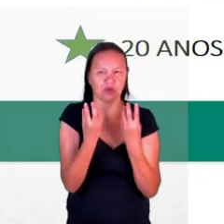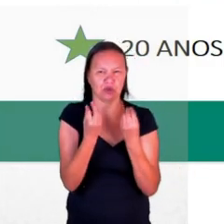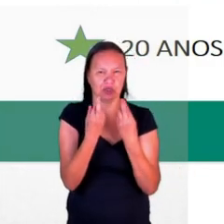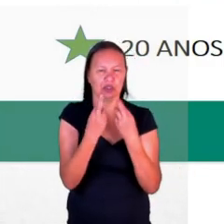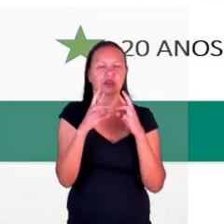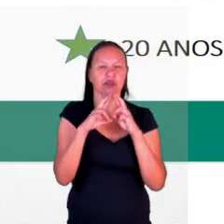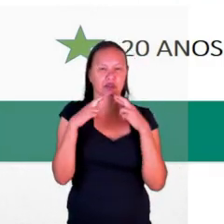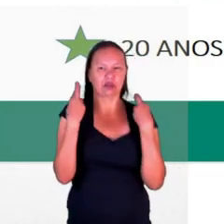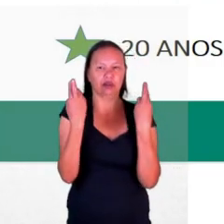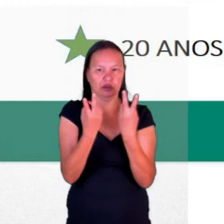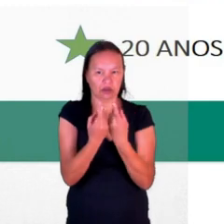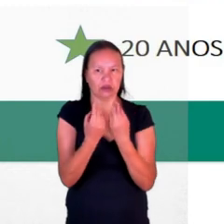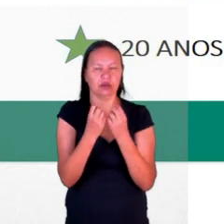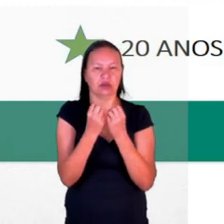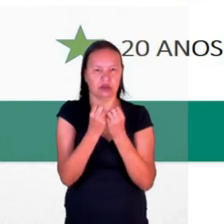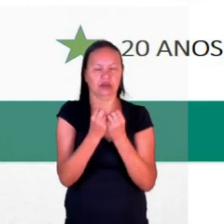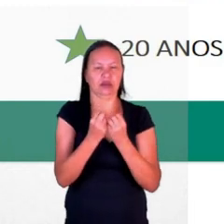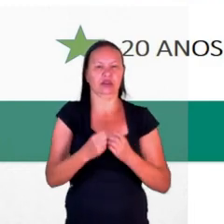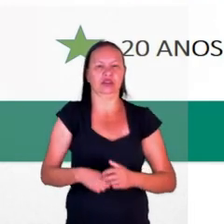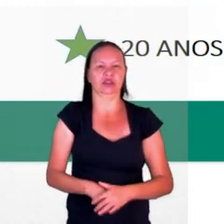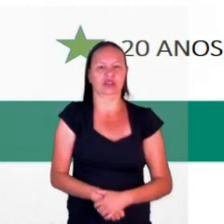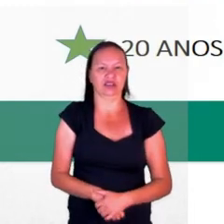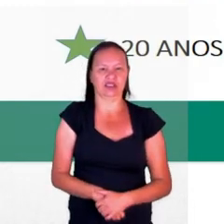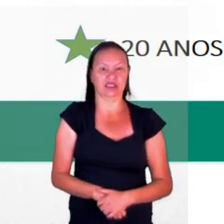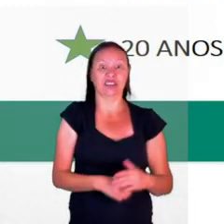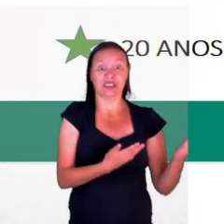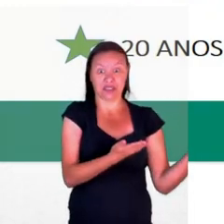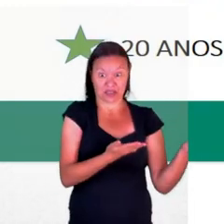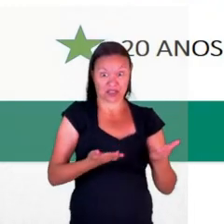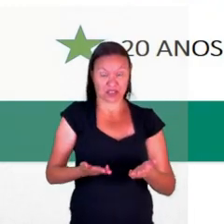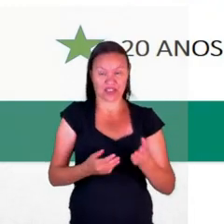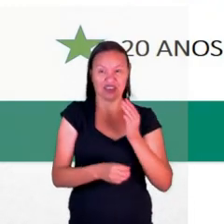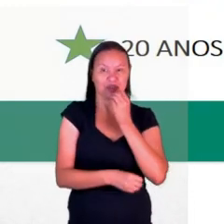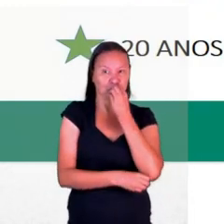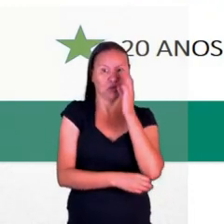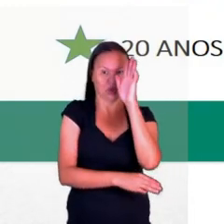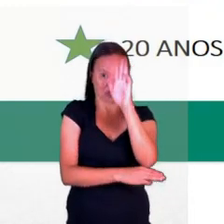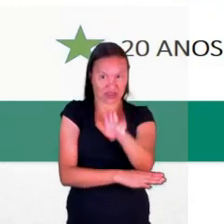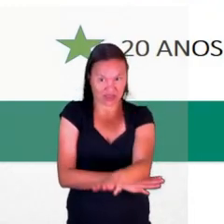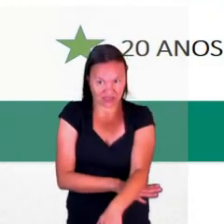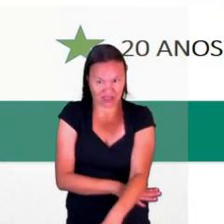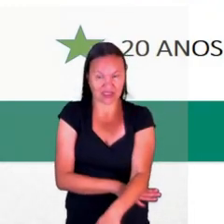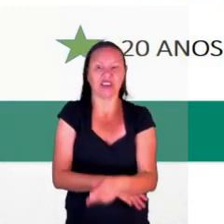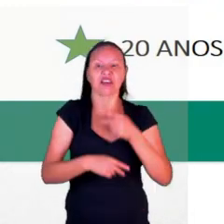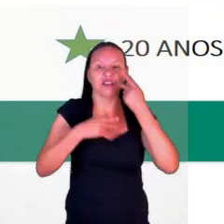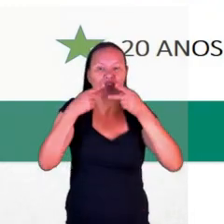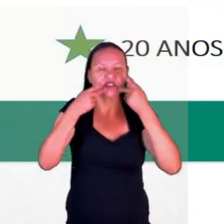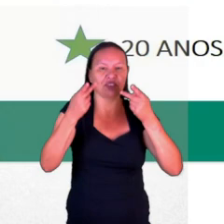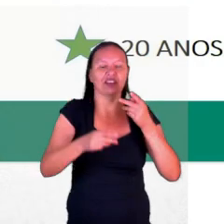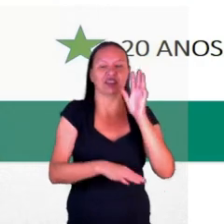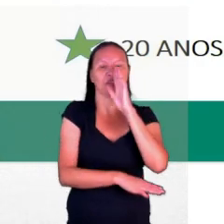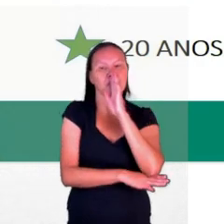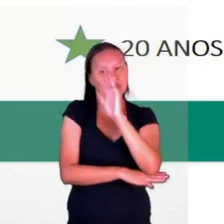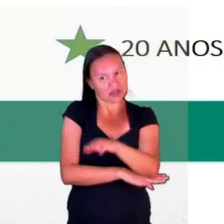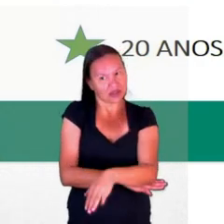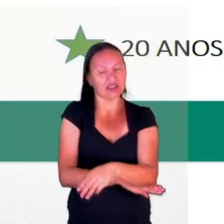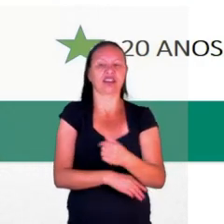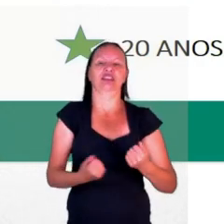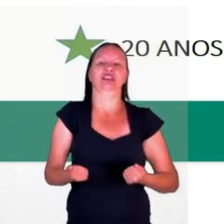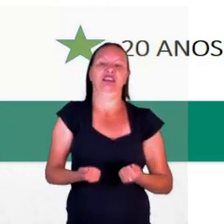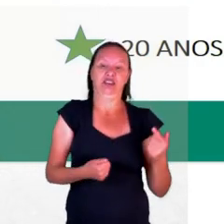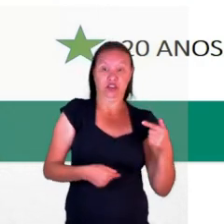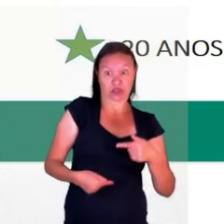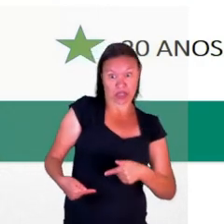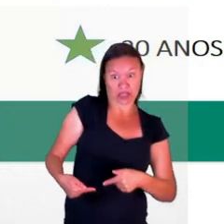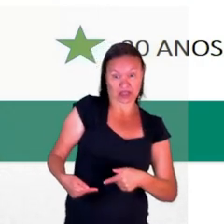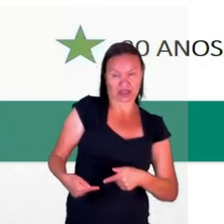a gente vai ter a sorte de contar com a presença dele hoje à tarde Que ótimo então ele vai contar mais eu não vou me estender aqui mas o que eu percebo é que